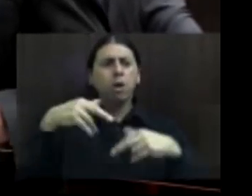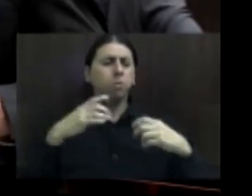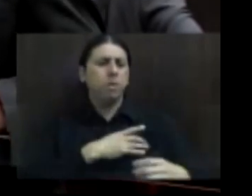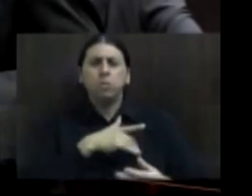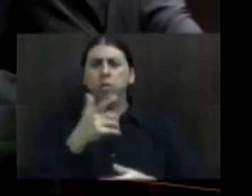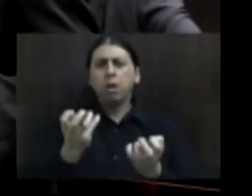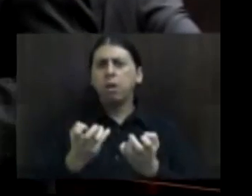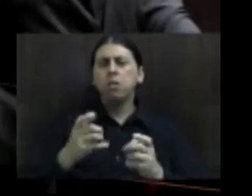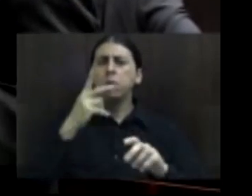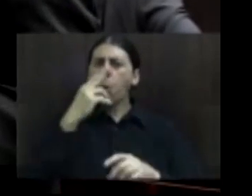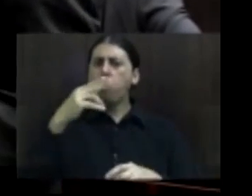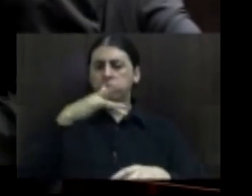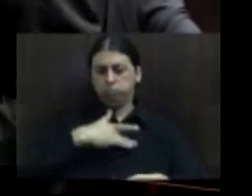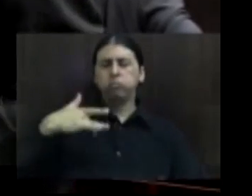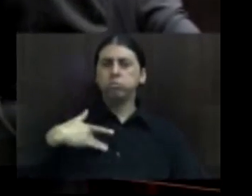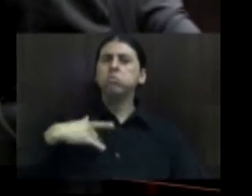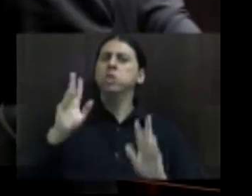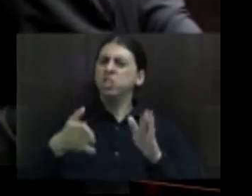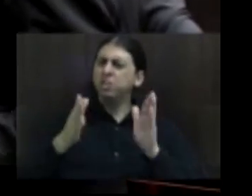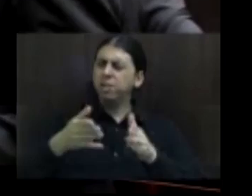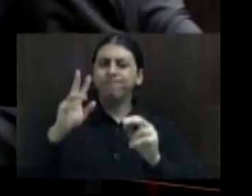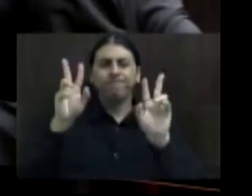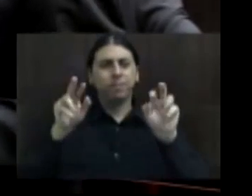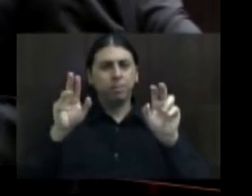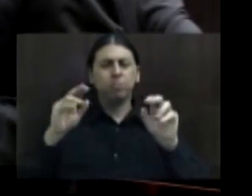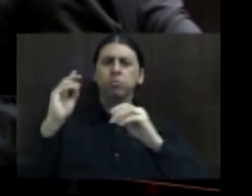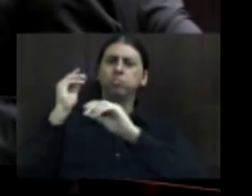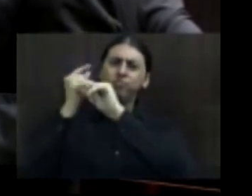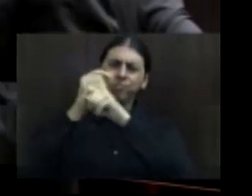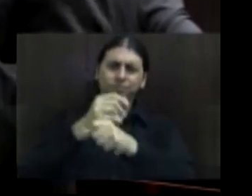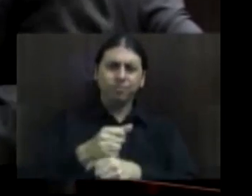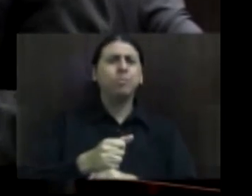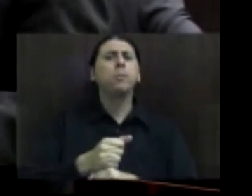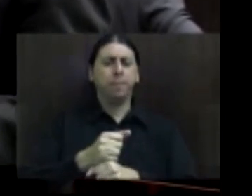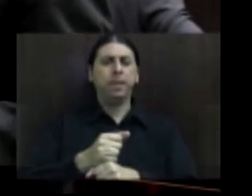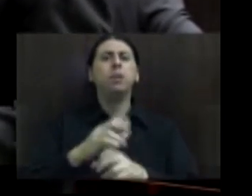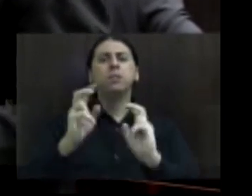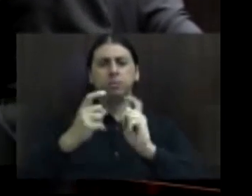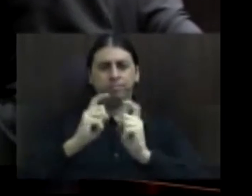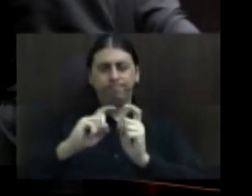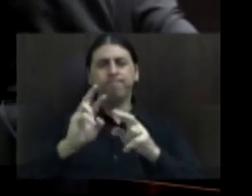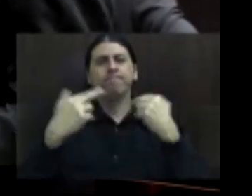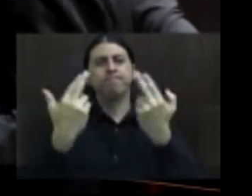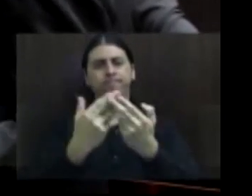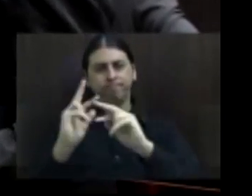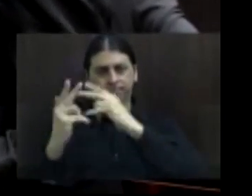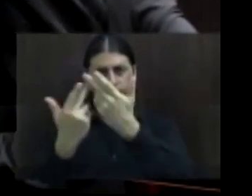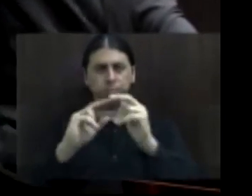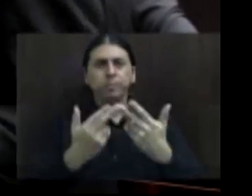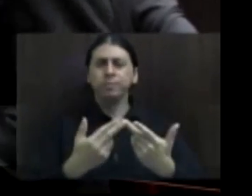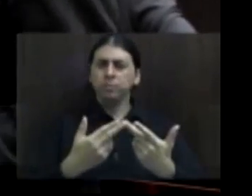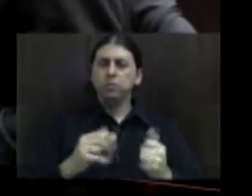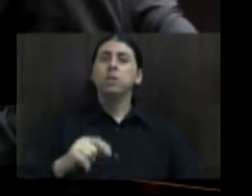a saúde que tanto já foi tema de tantos debates portanto eu quero aqui dizer que sendo das